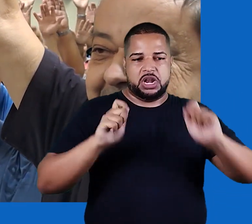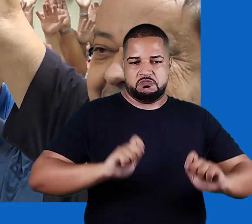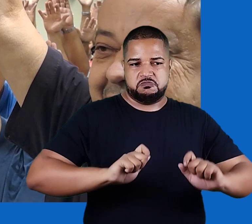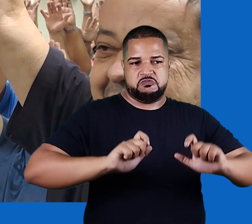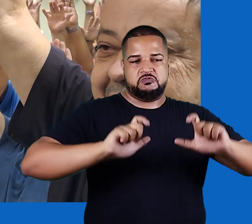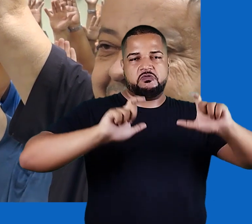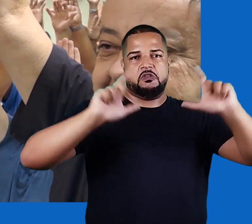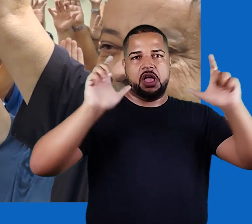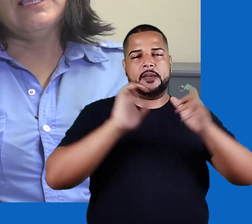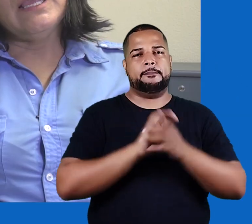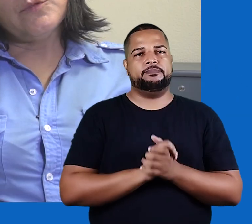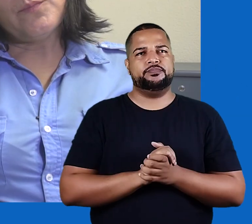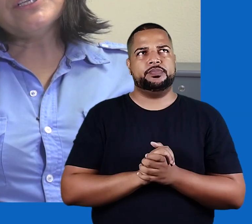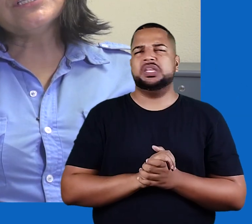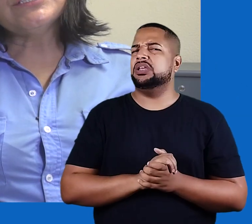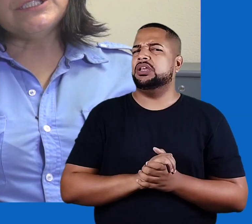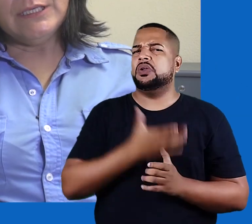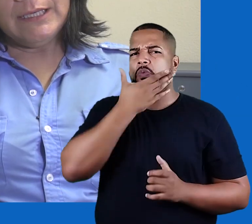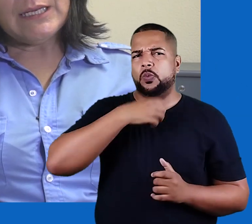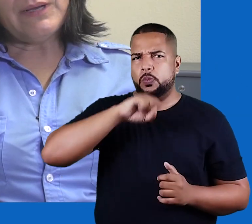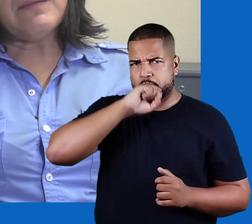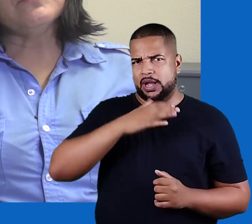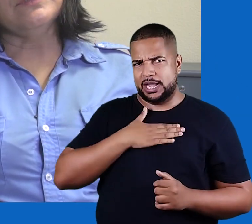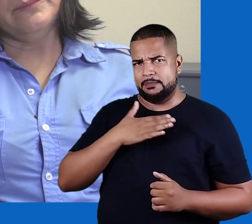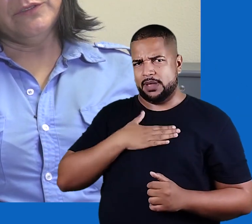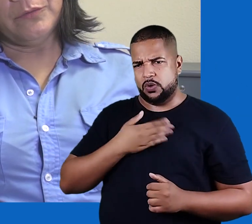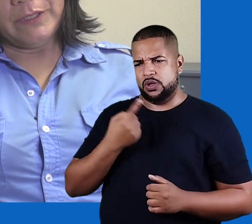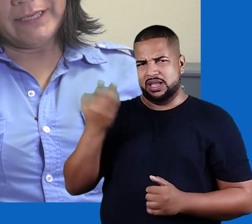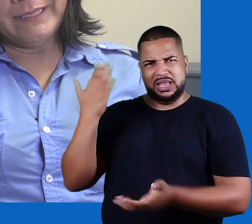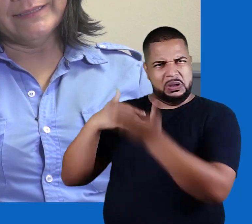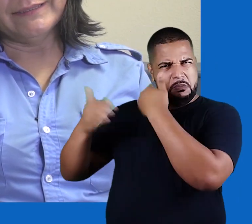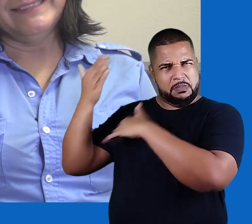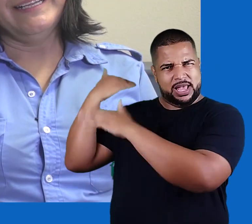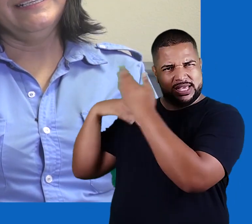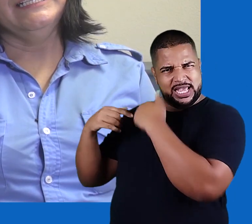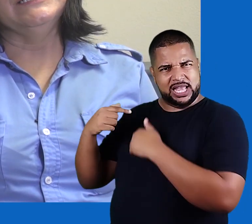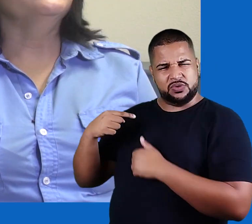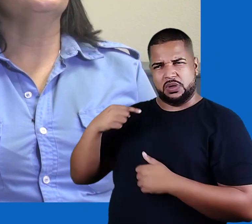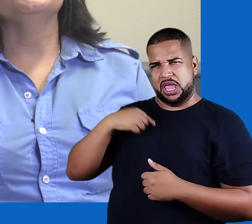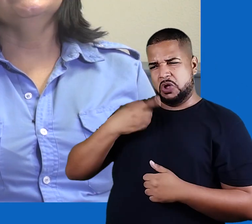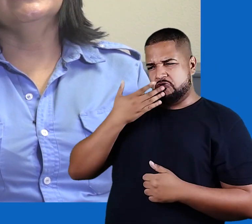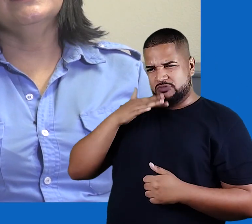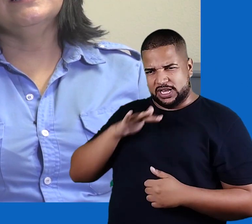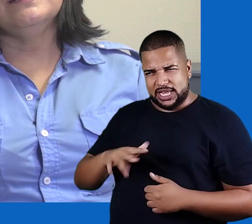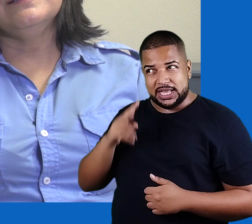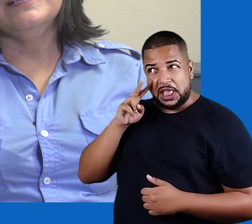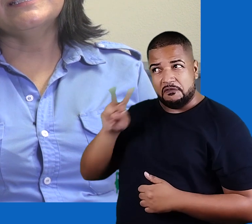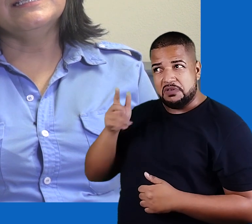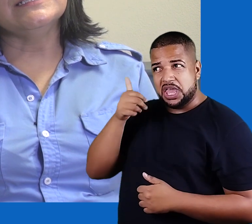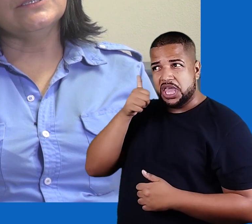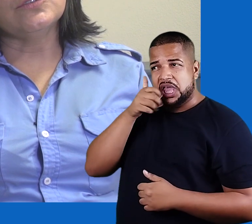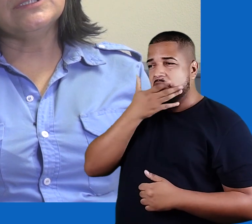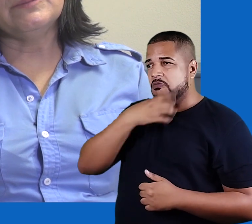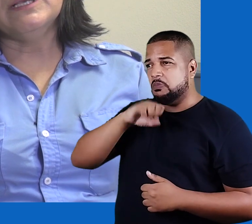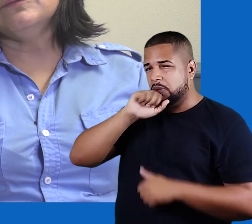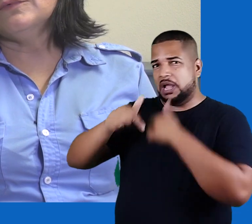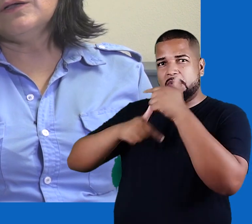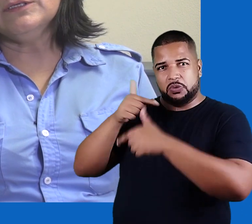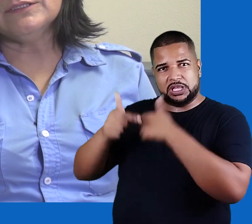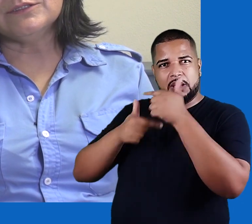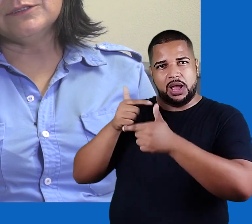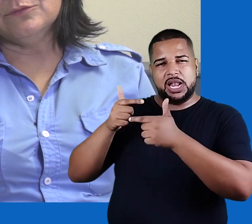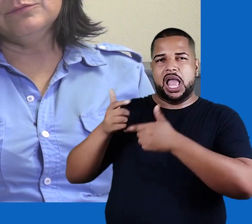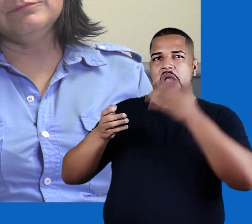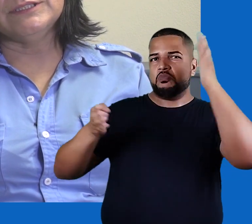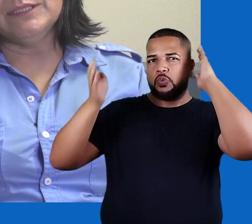crescente. Meu pai ele trabalhava com caminhão quando eu era criança, né? Então eu tinha esse desejo de trabalhar com um